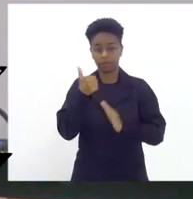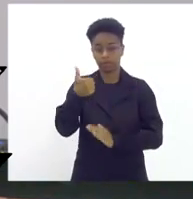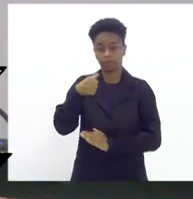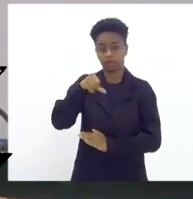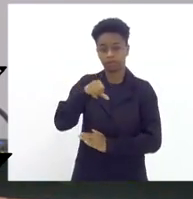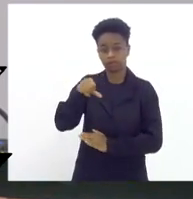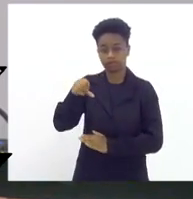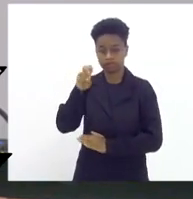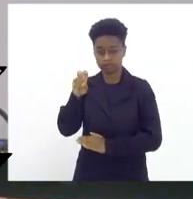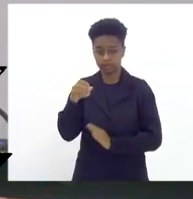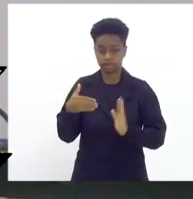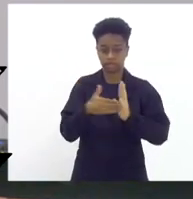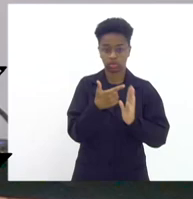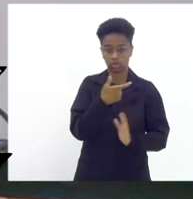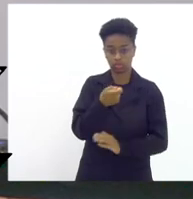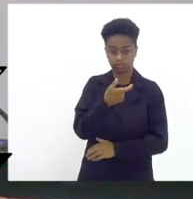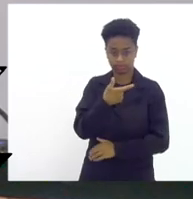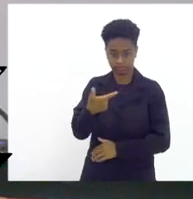e 2022